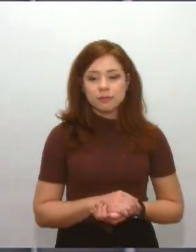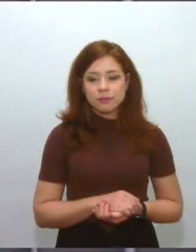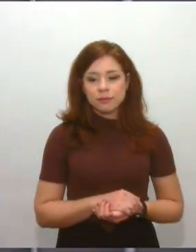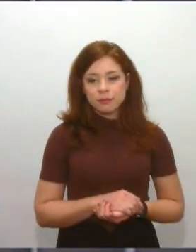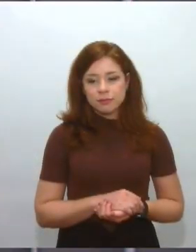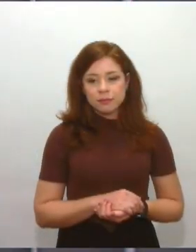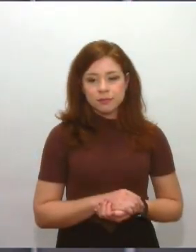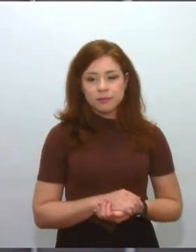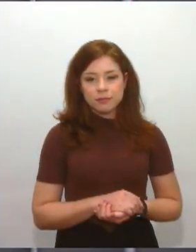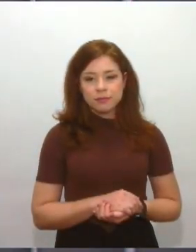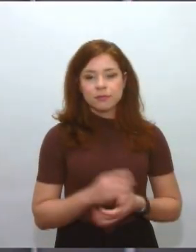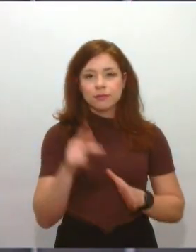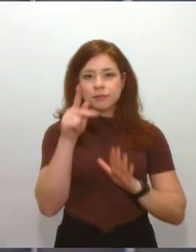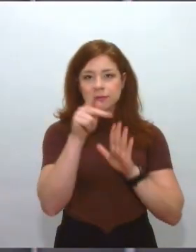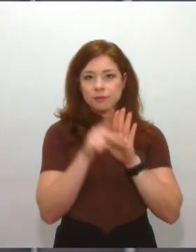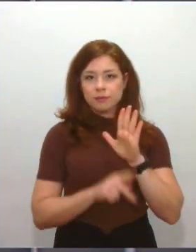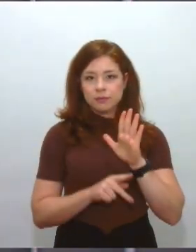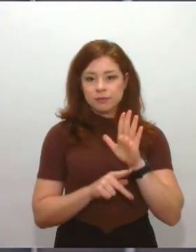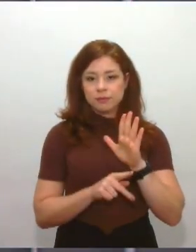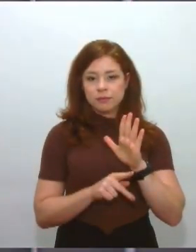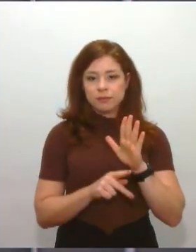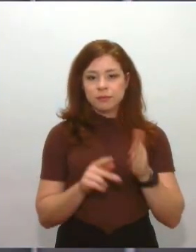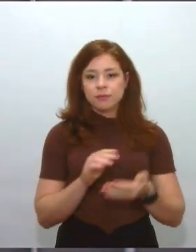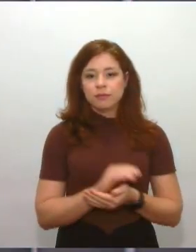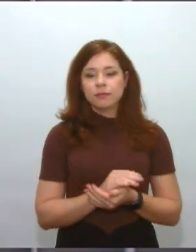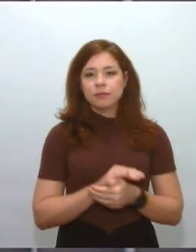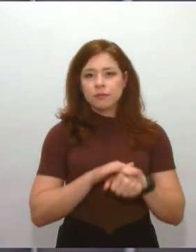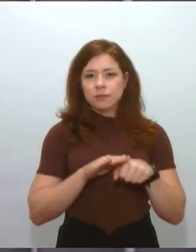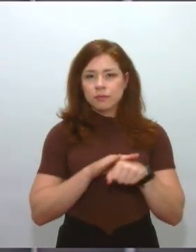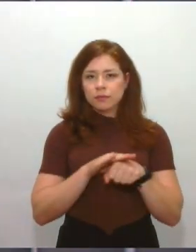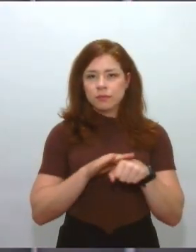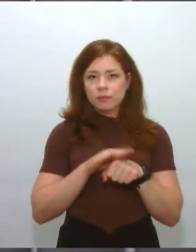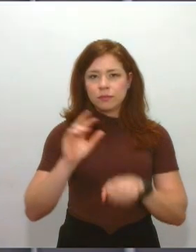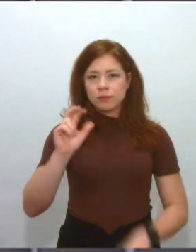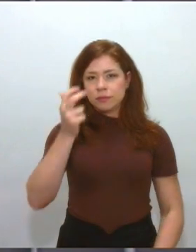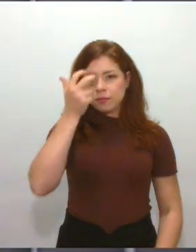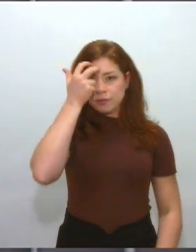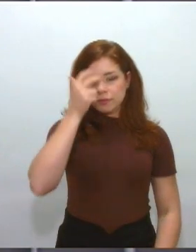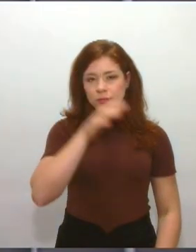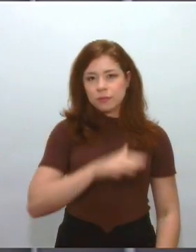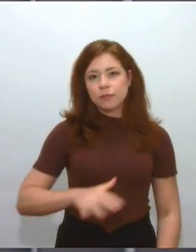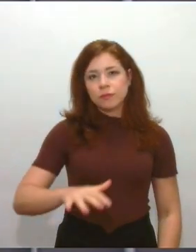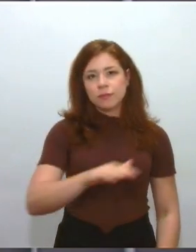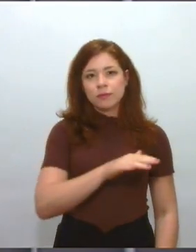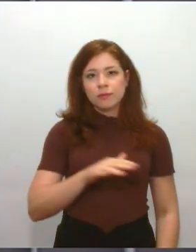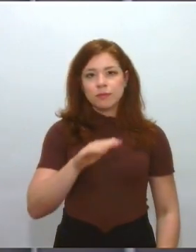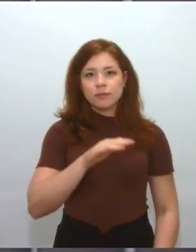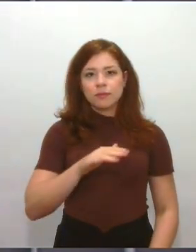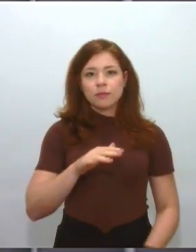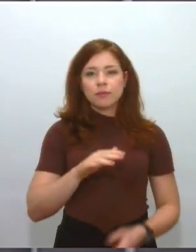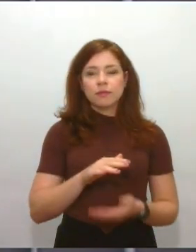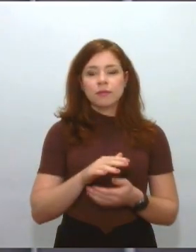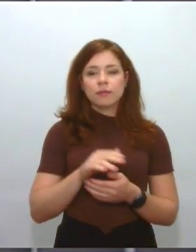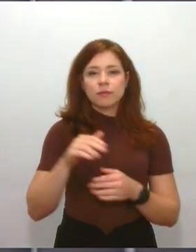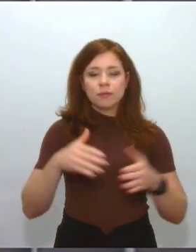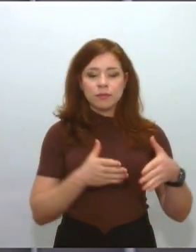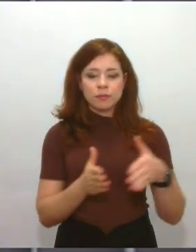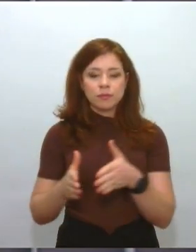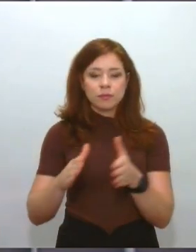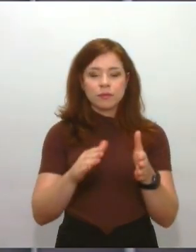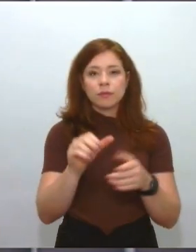O projeto Papo Cultural do Baixo São Francisco Sergipano realiza amanhã o lançamento do